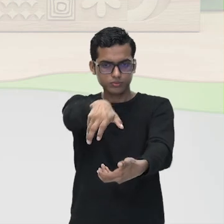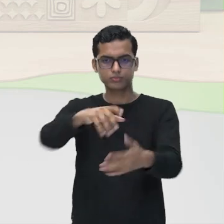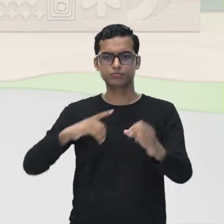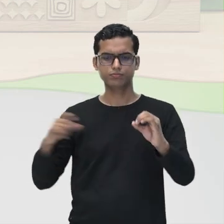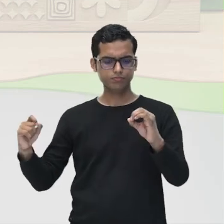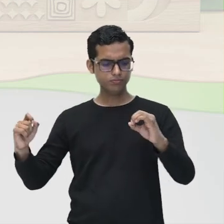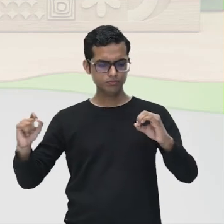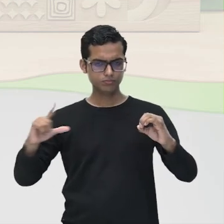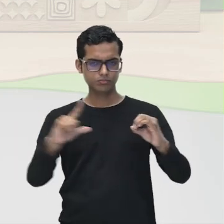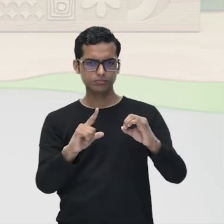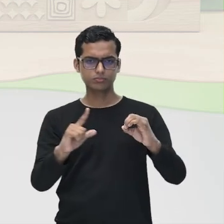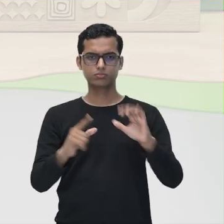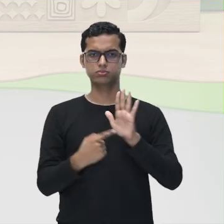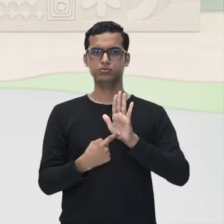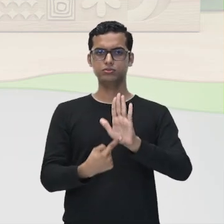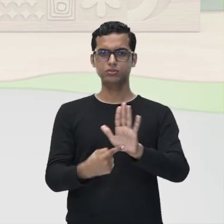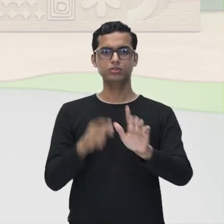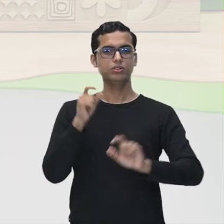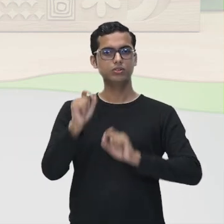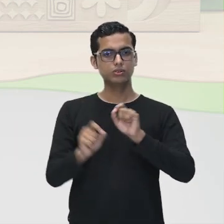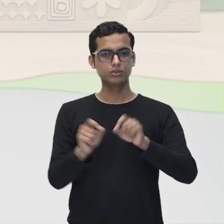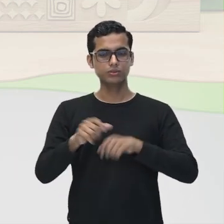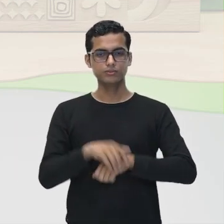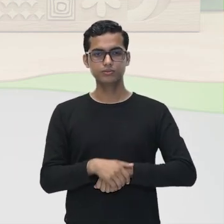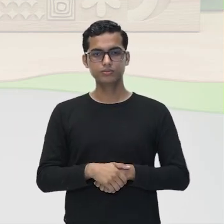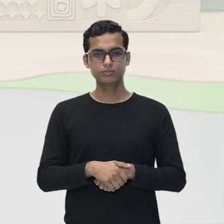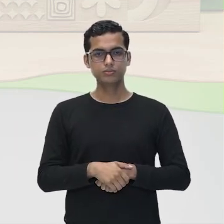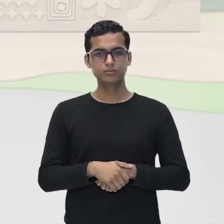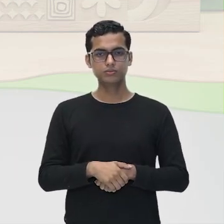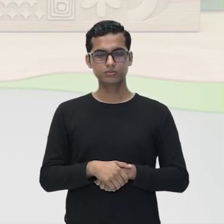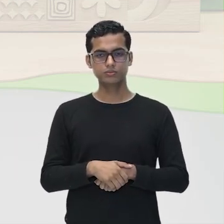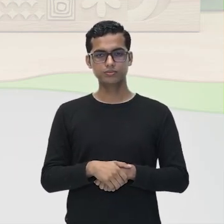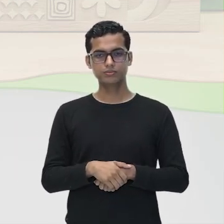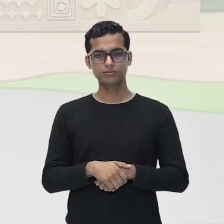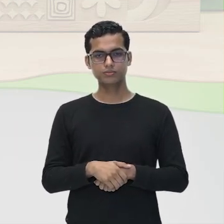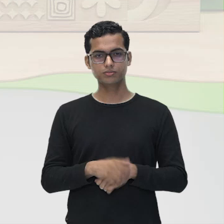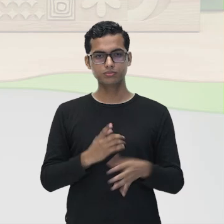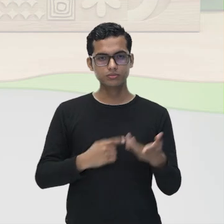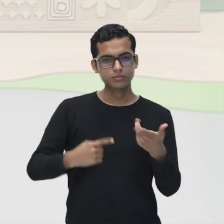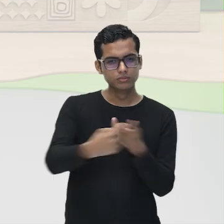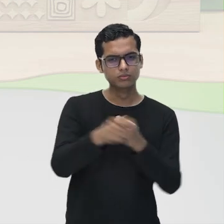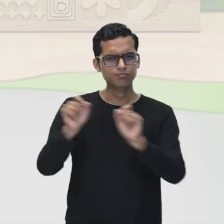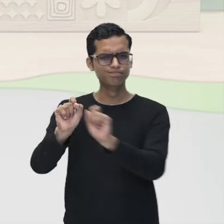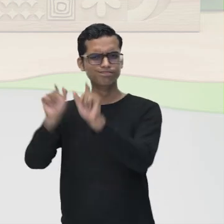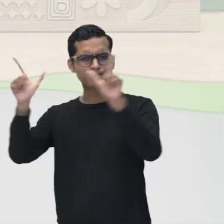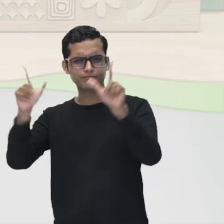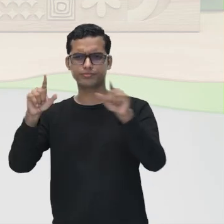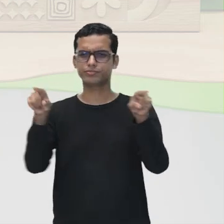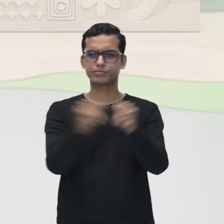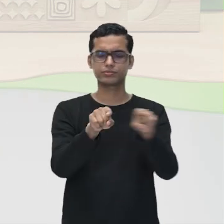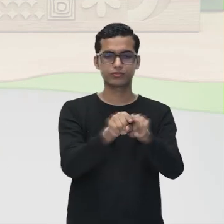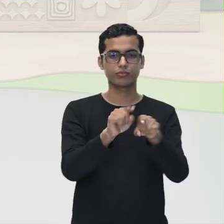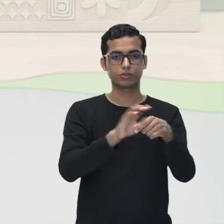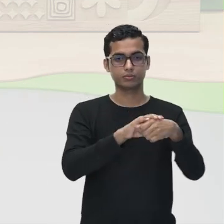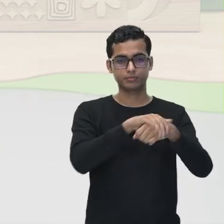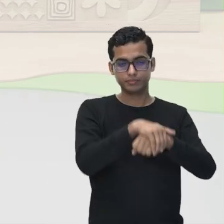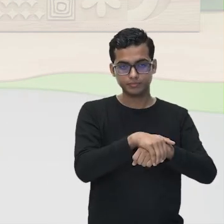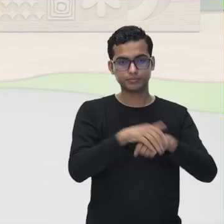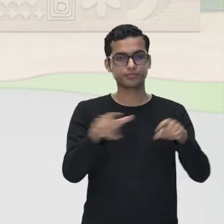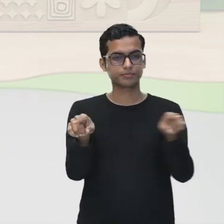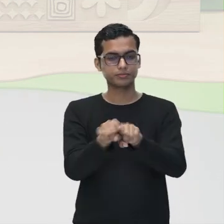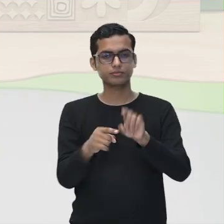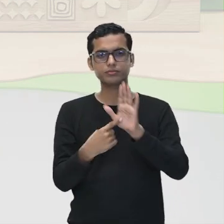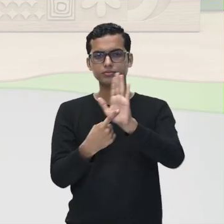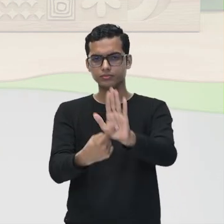eixo, proporcionando a sucessão dos dias e das noites. Mas observem aqui o quê?